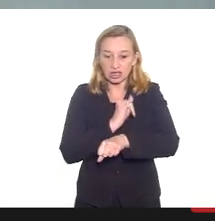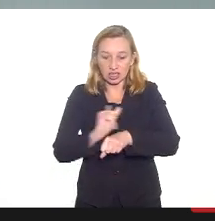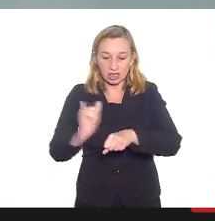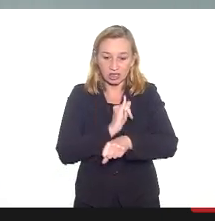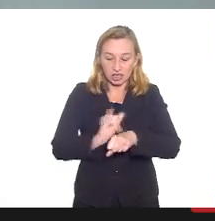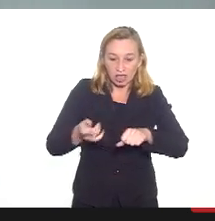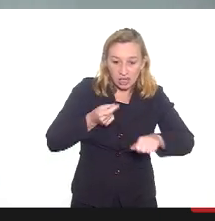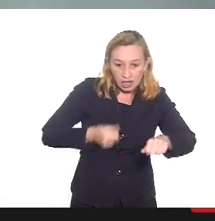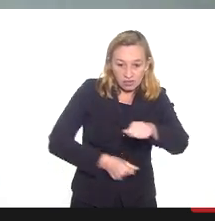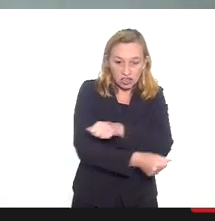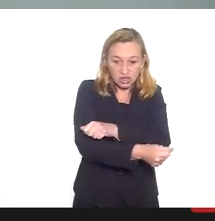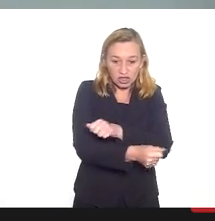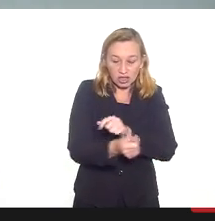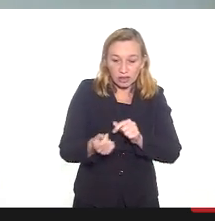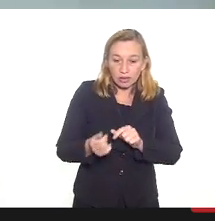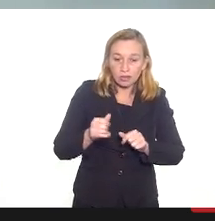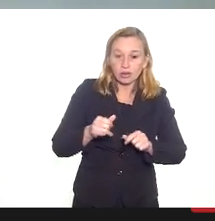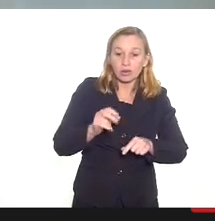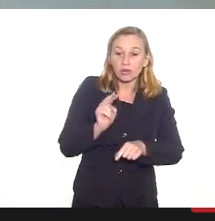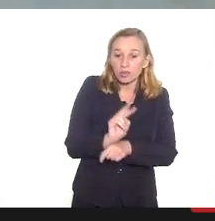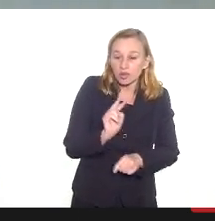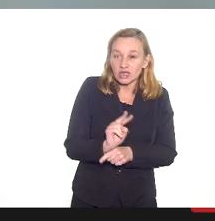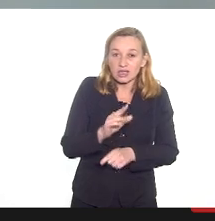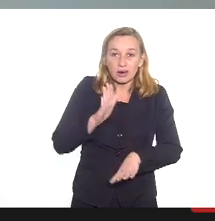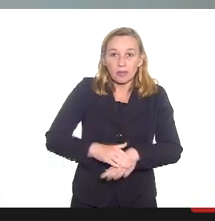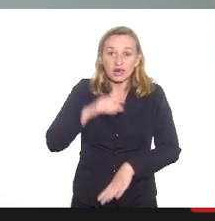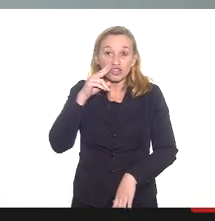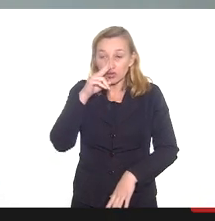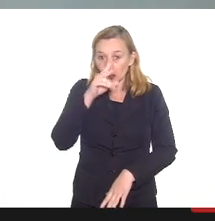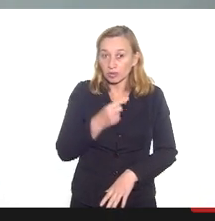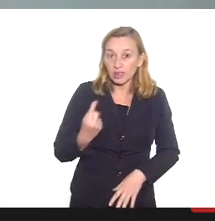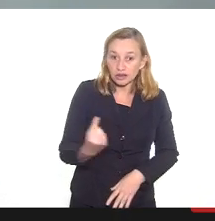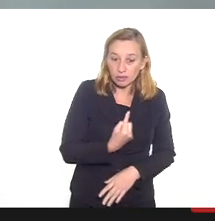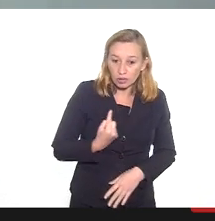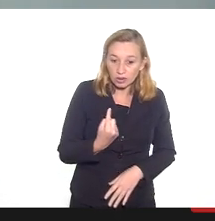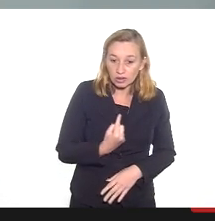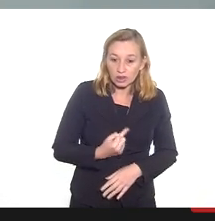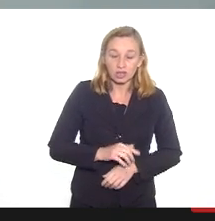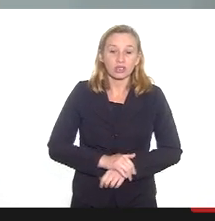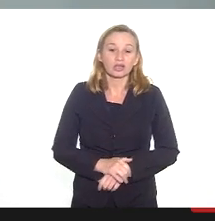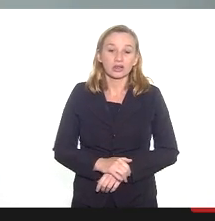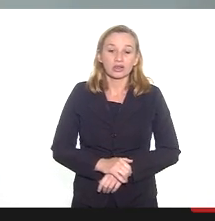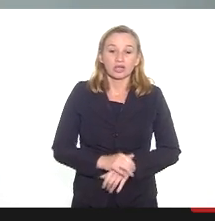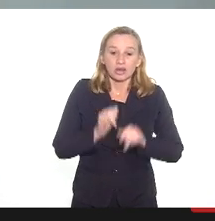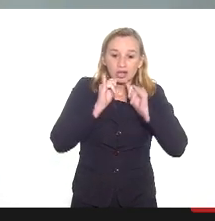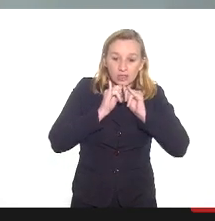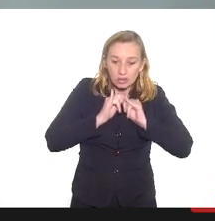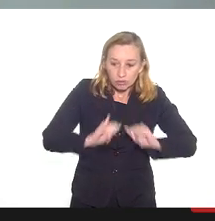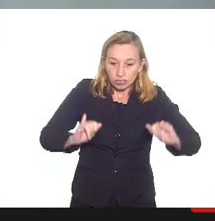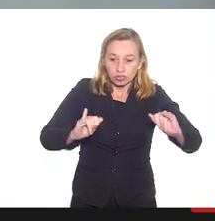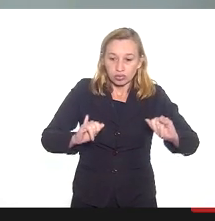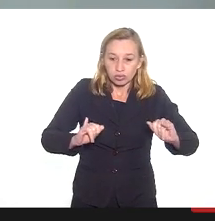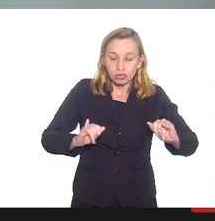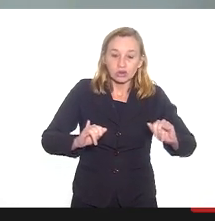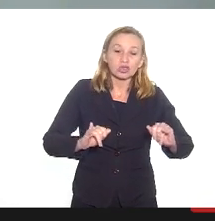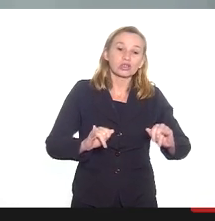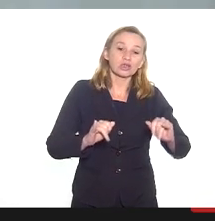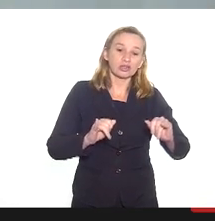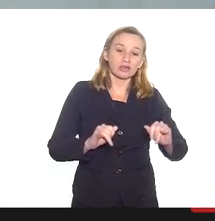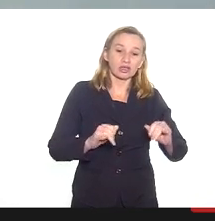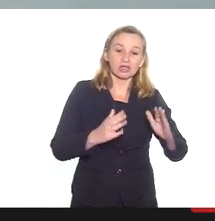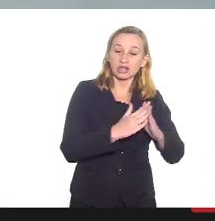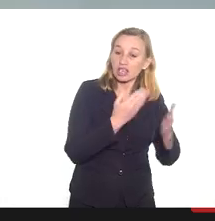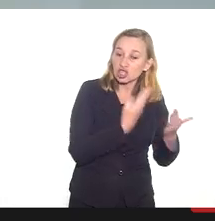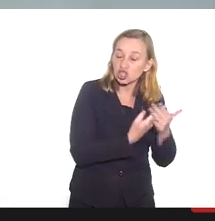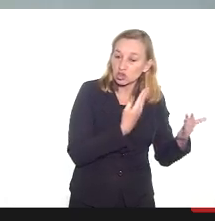investir na prevenção. É uma das estratégias mais fortes para a gente, né? Quer dizer, levar esse assunto para o ambiente escolar, através